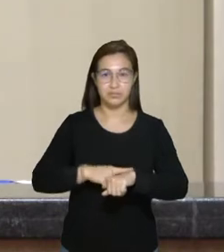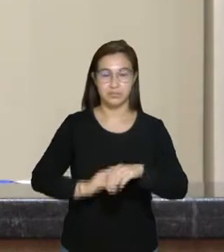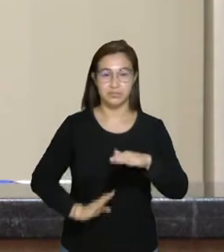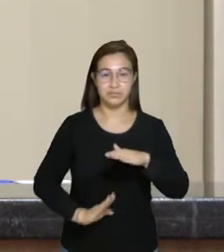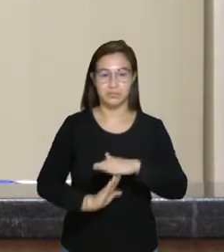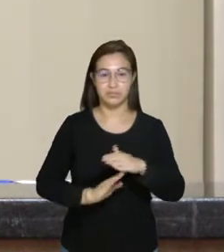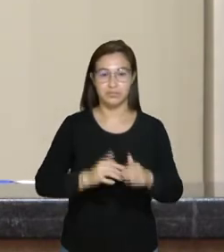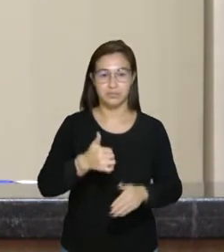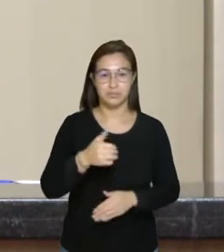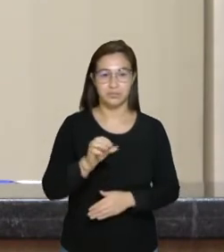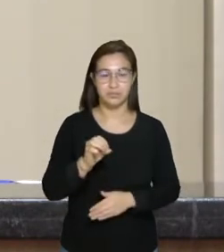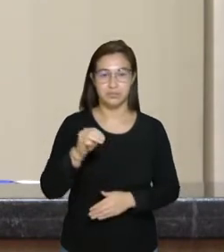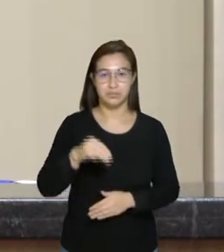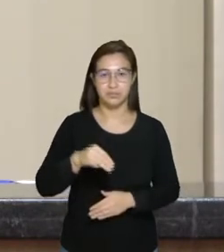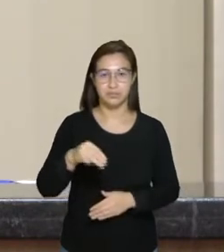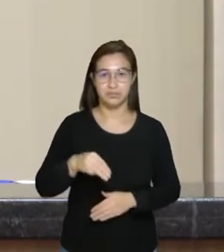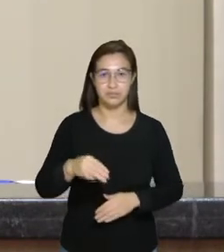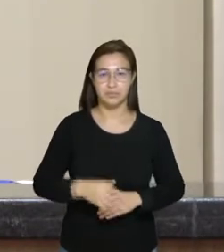minutos.